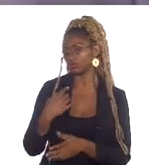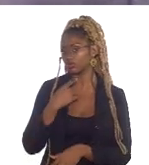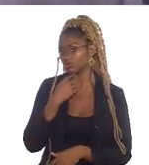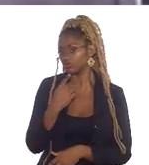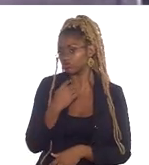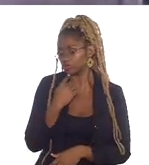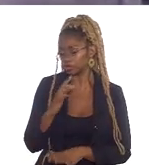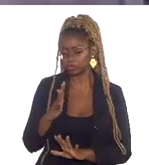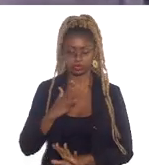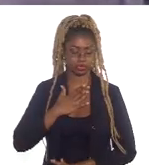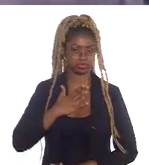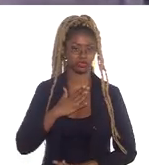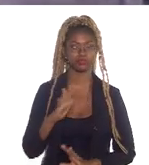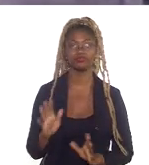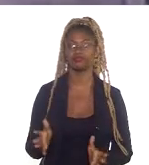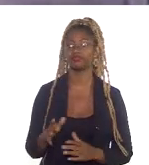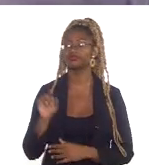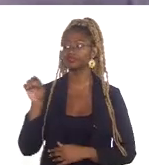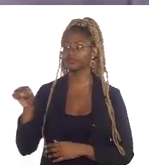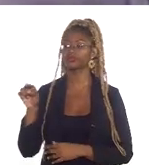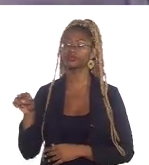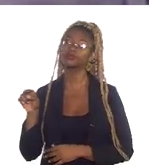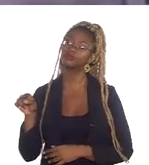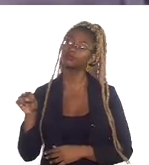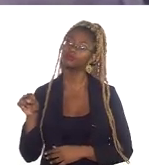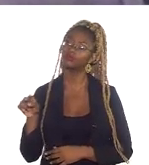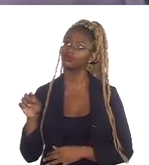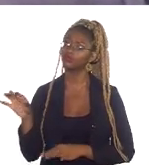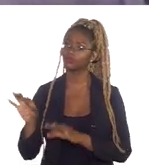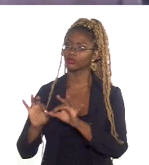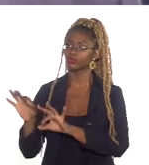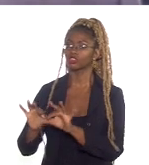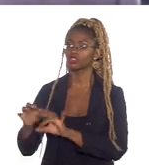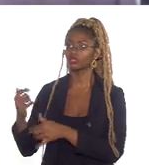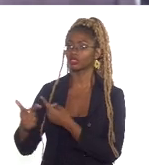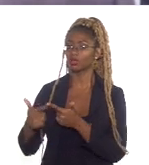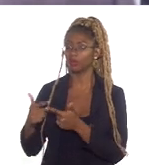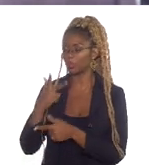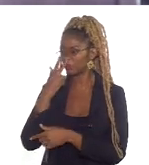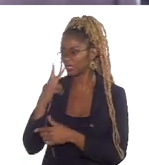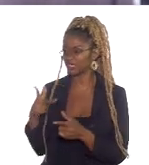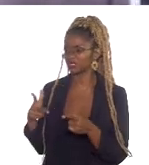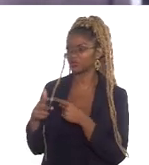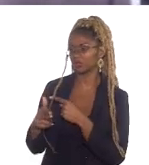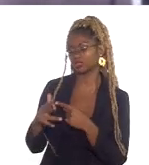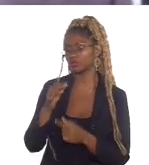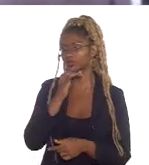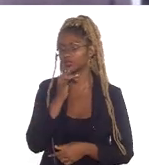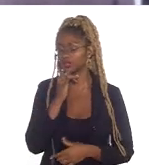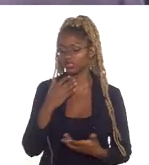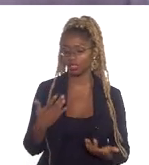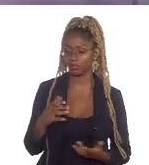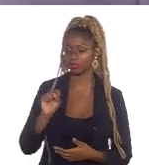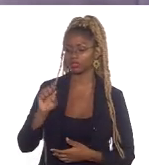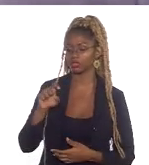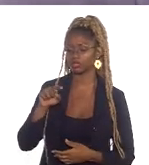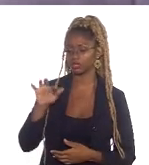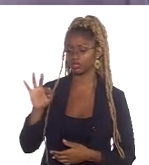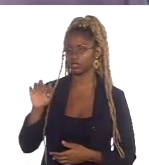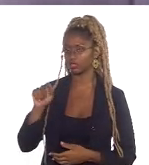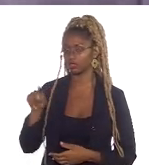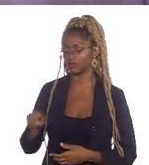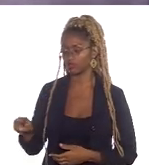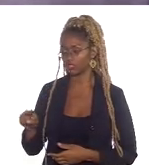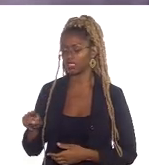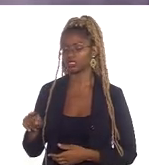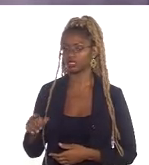faço, esse plano de trabalho impediria que a Cefaz, por exemplo, vislumbrando a necessidade de abrir uma